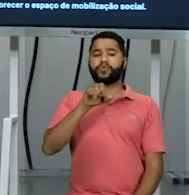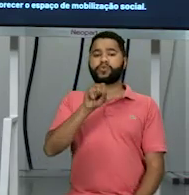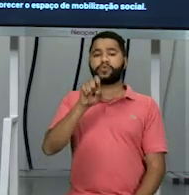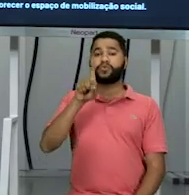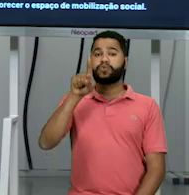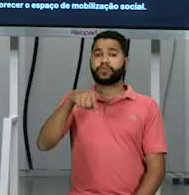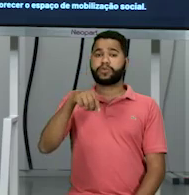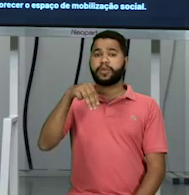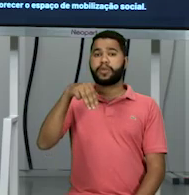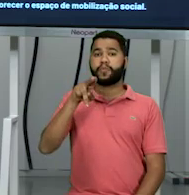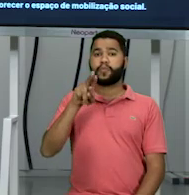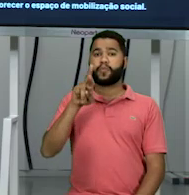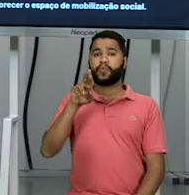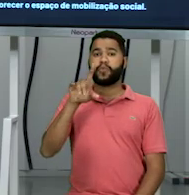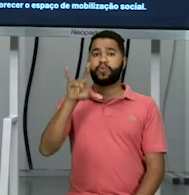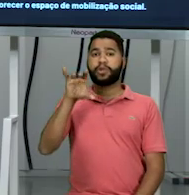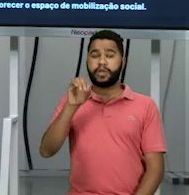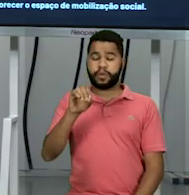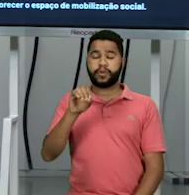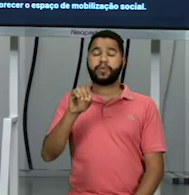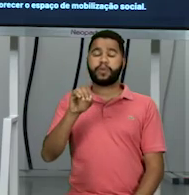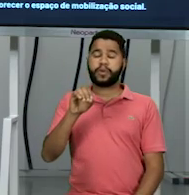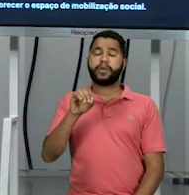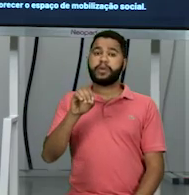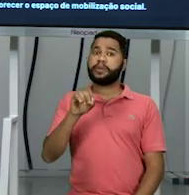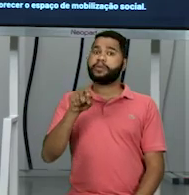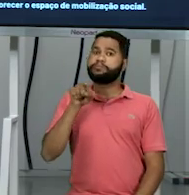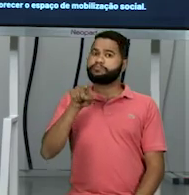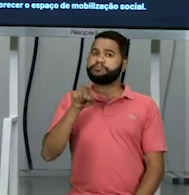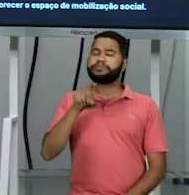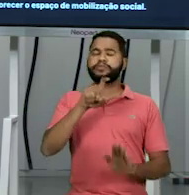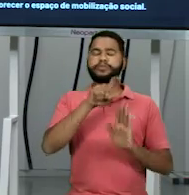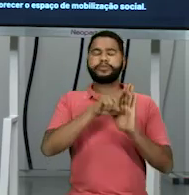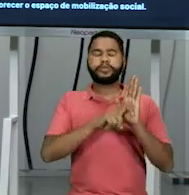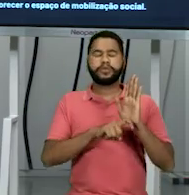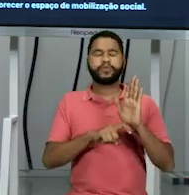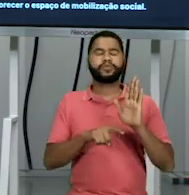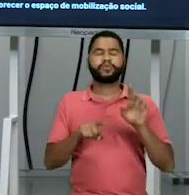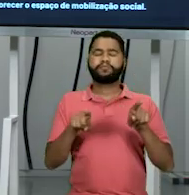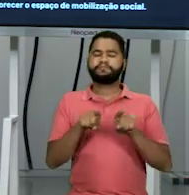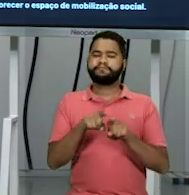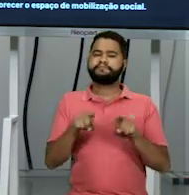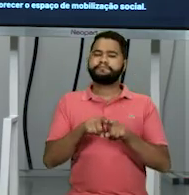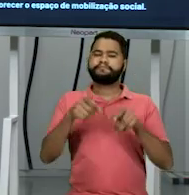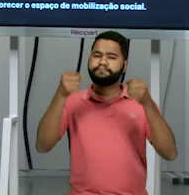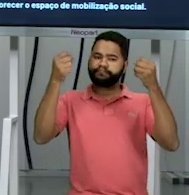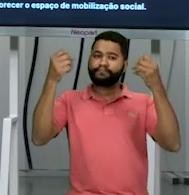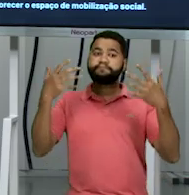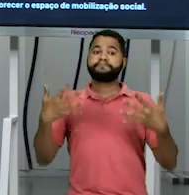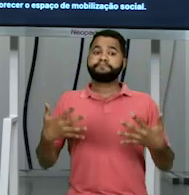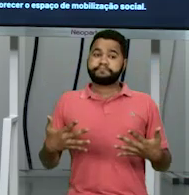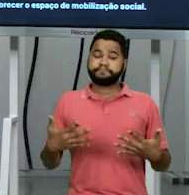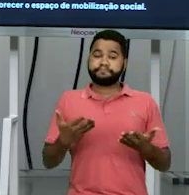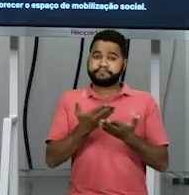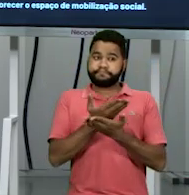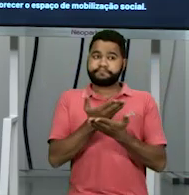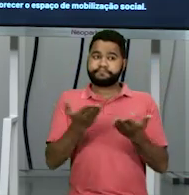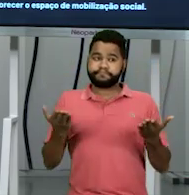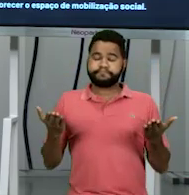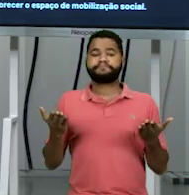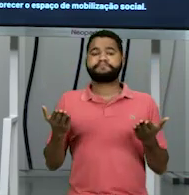eu costumo citar aqui em umas outras aulas, ele também tem textos ali e que vai esclarecer ali para